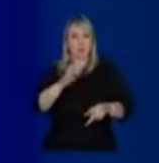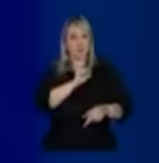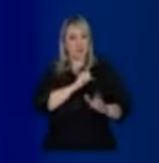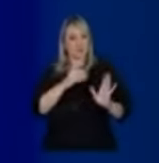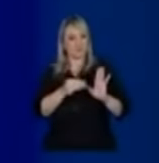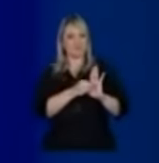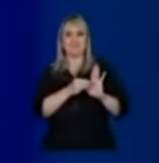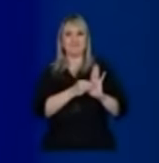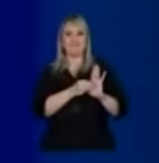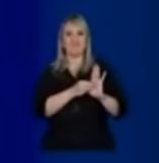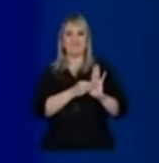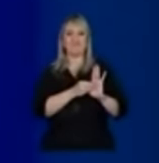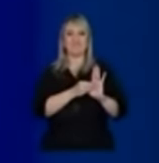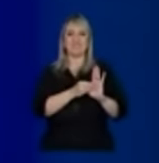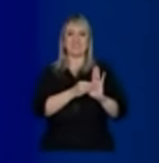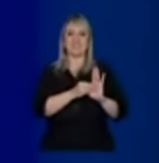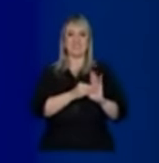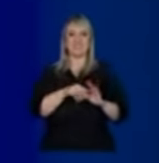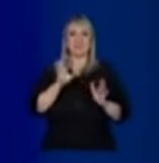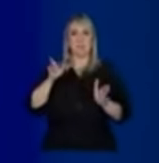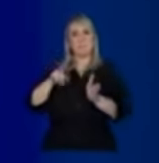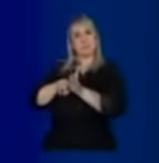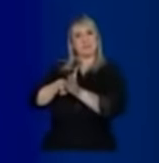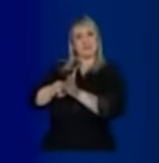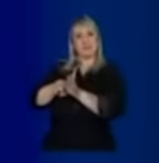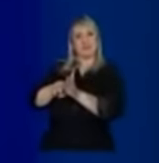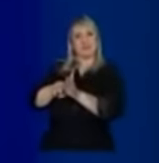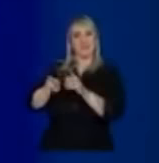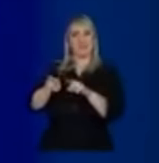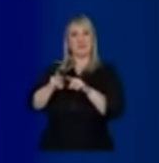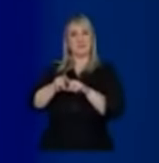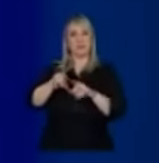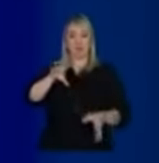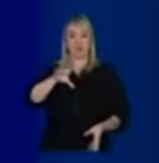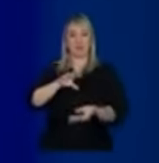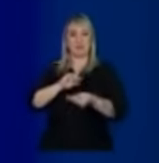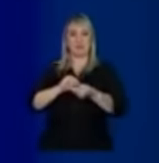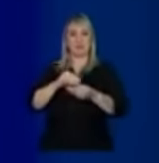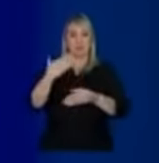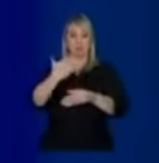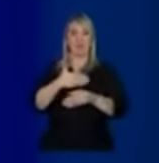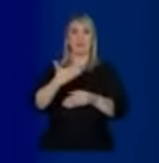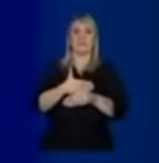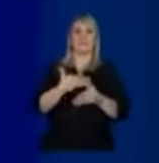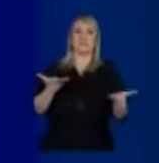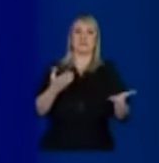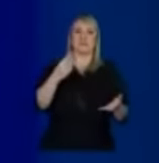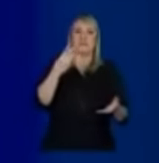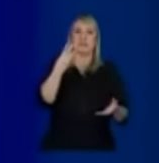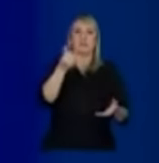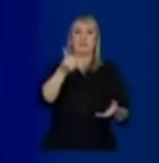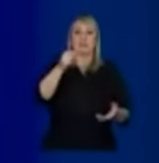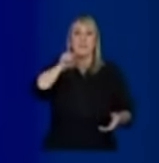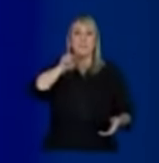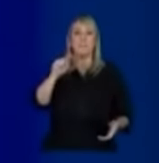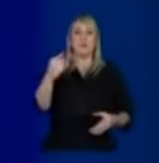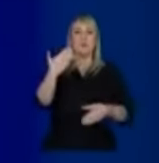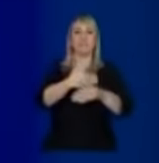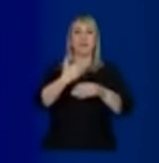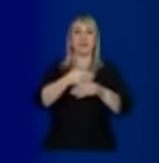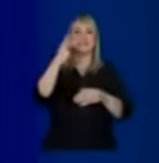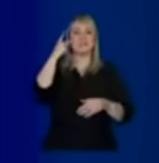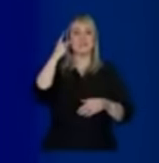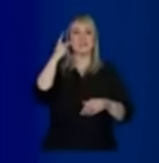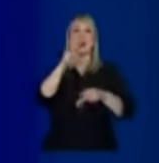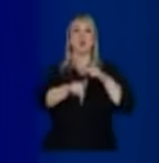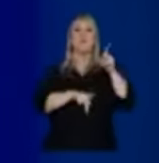de aplicativos, segundo o Datafolha, e, além disso, complementa o serviço de táxis. Existem 36 mil táxis em São Paulo para